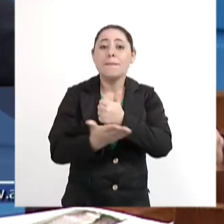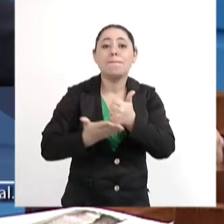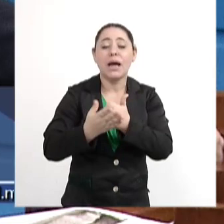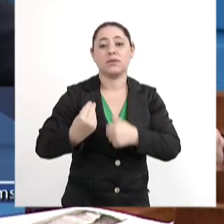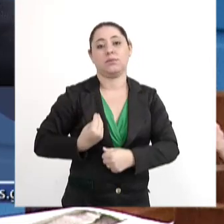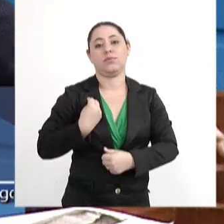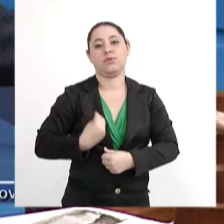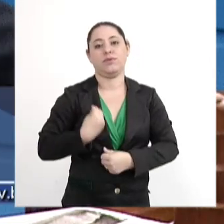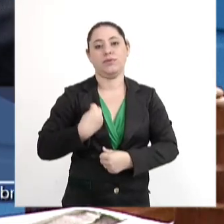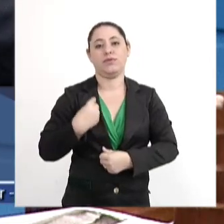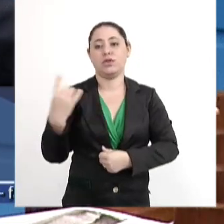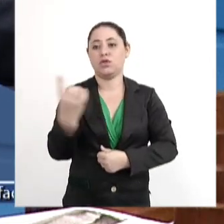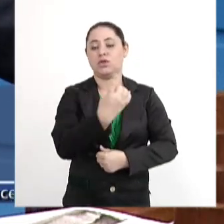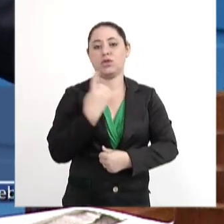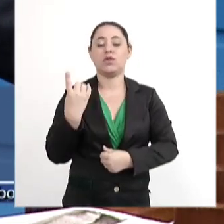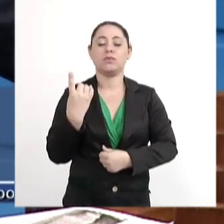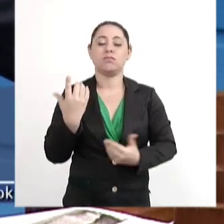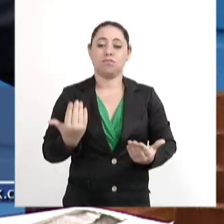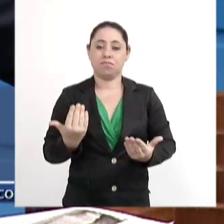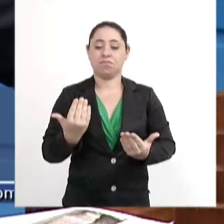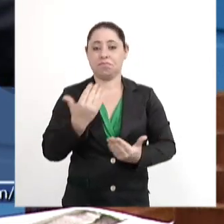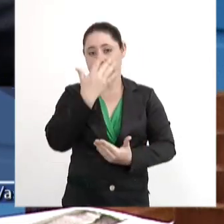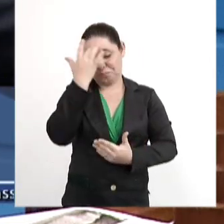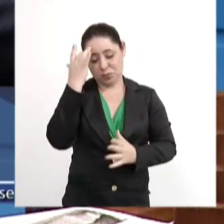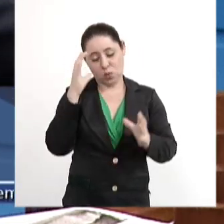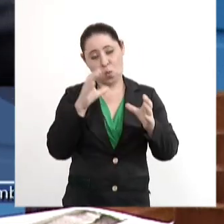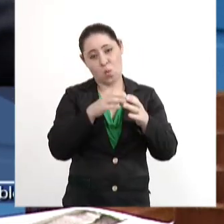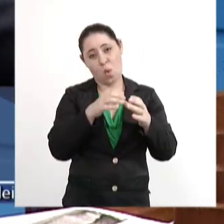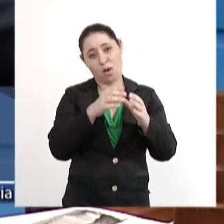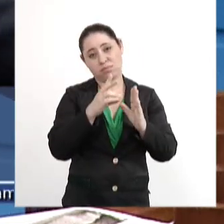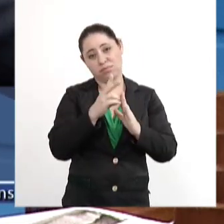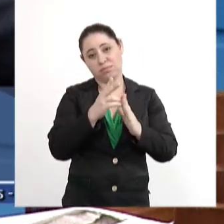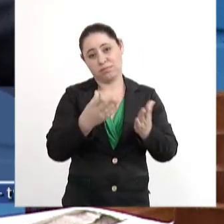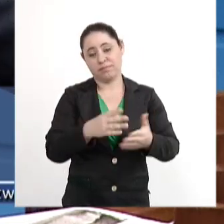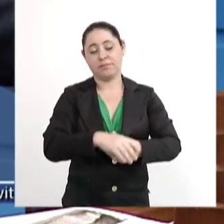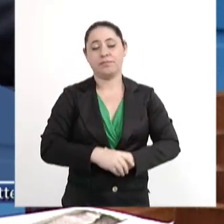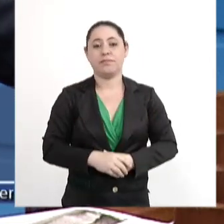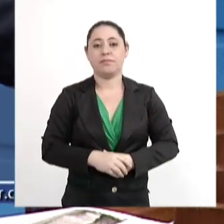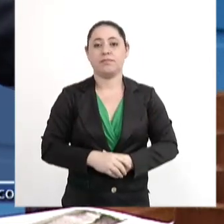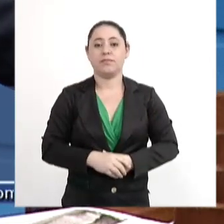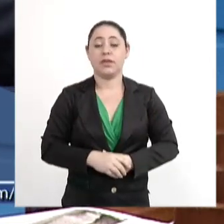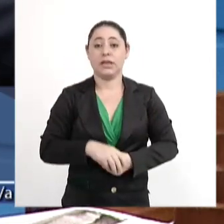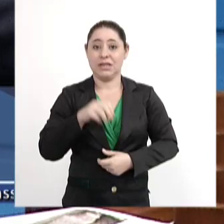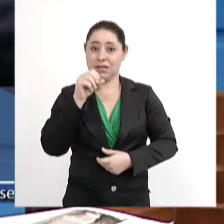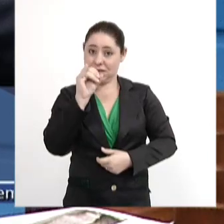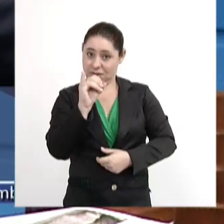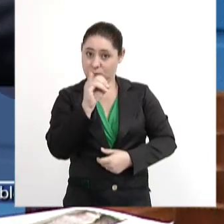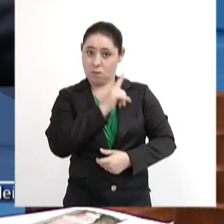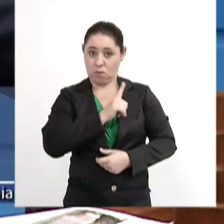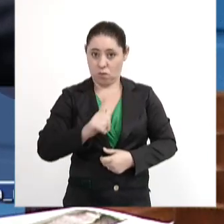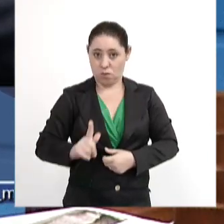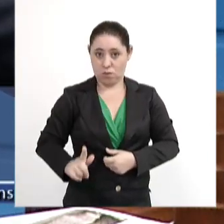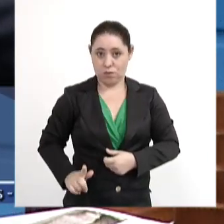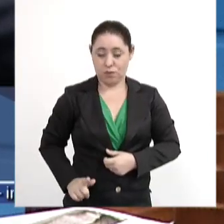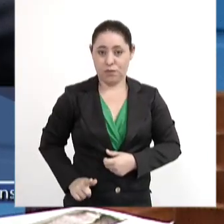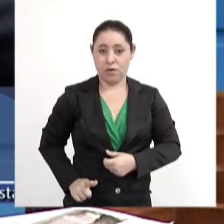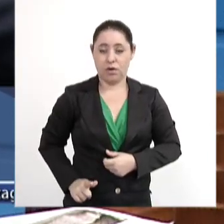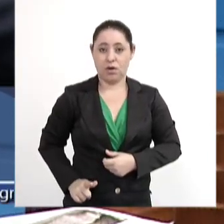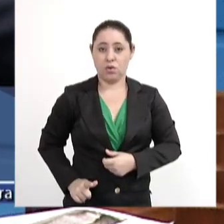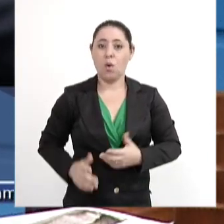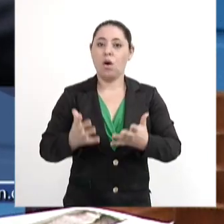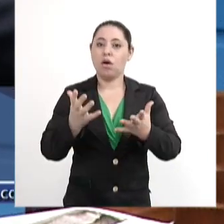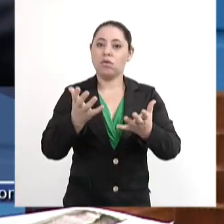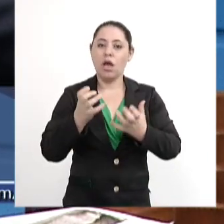para a sobrevivência, subsistência daquelas famílias, né? Então, se o governo